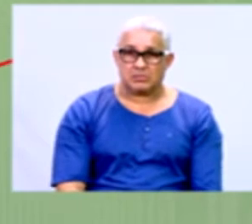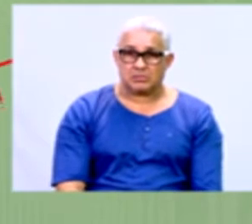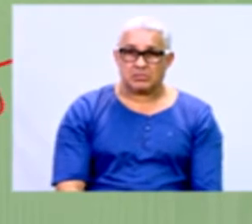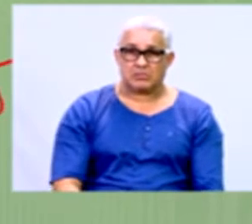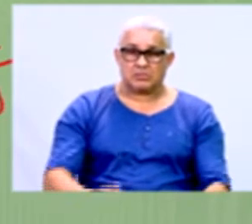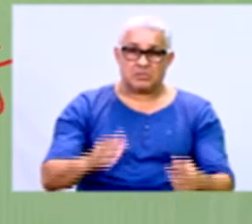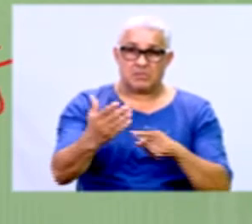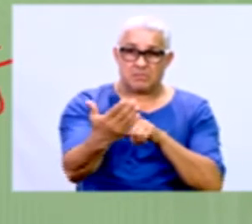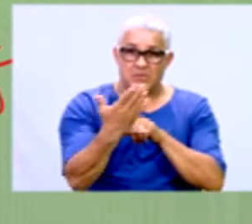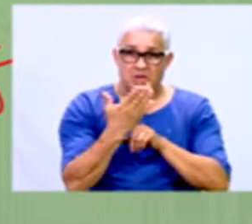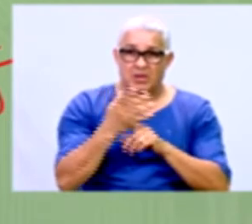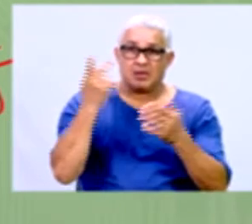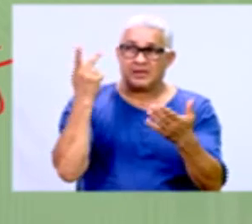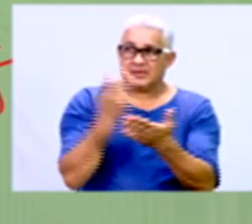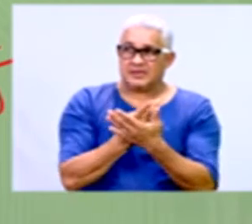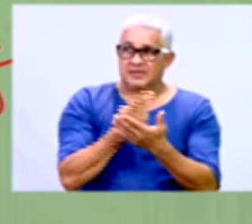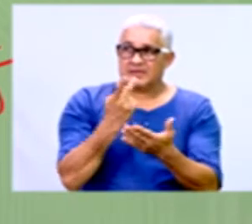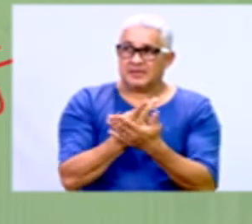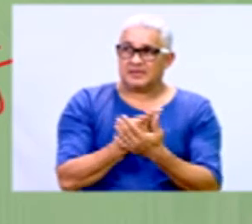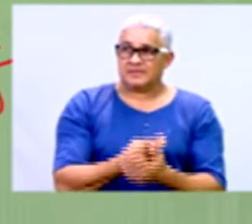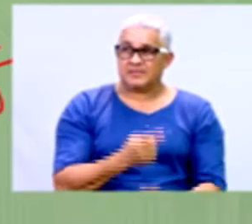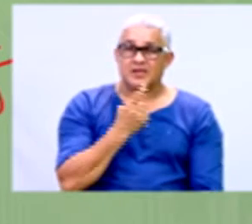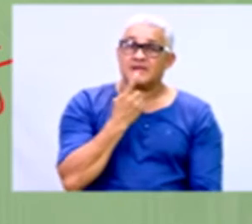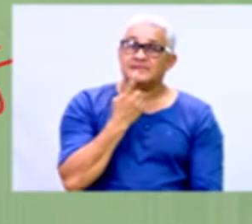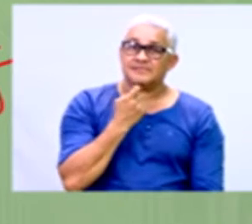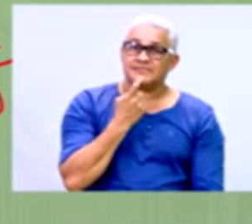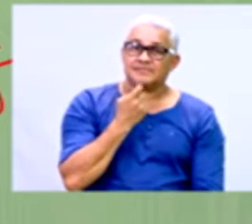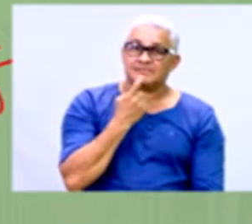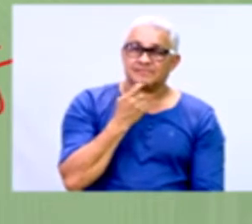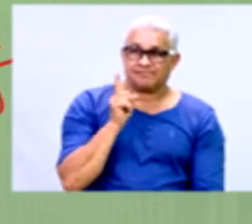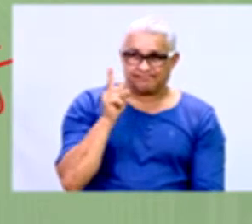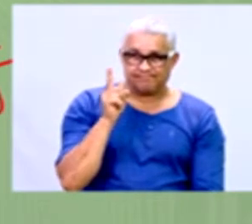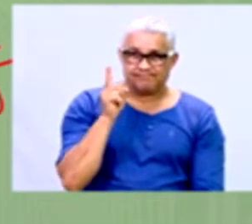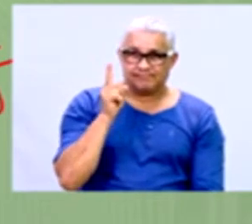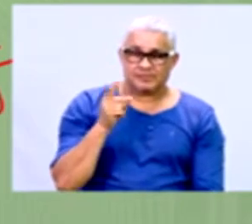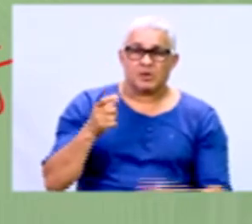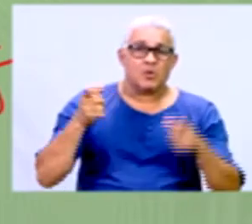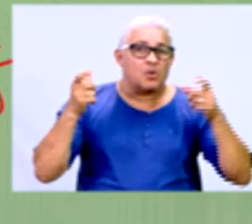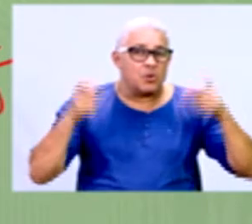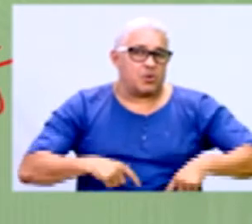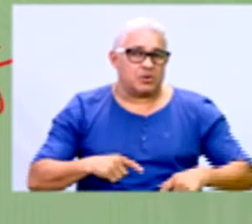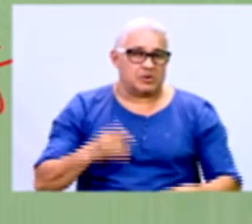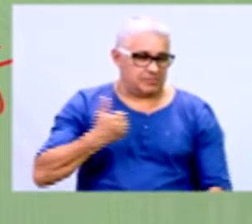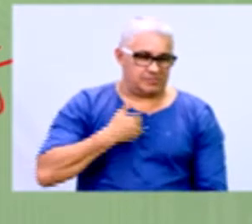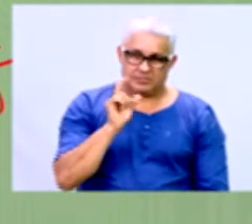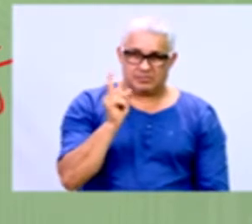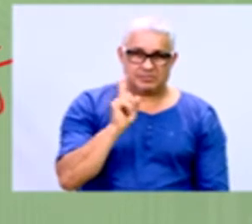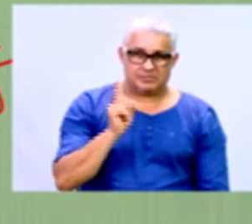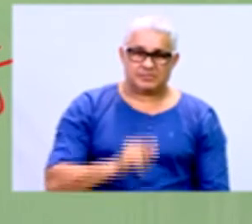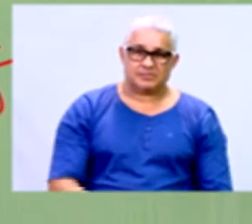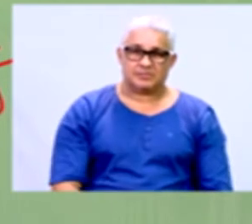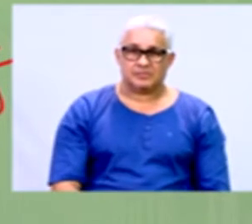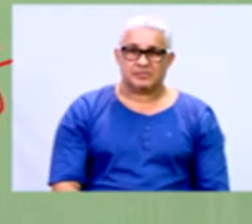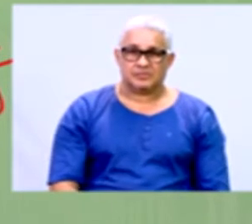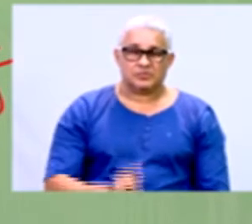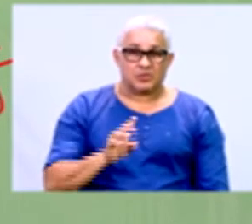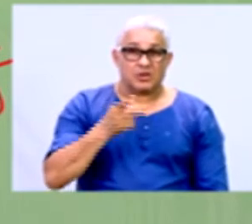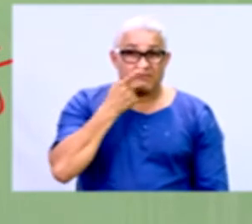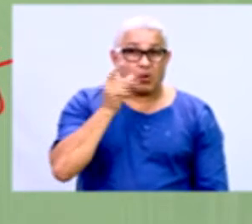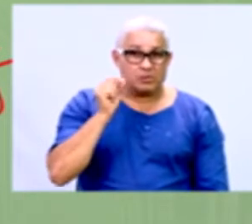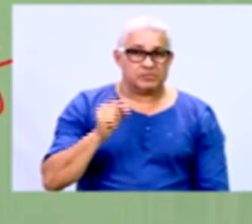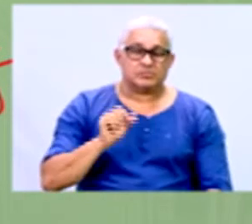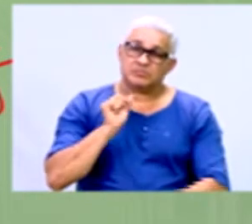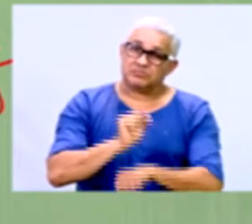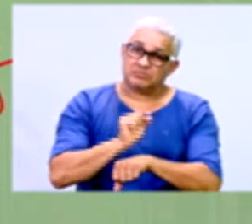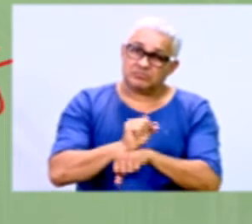emitir um erro aqui, ó, bem bonito pra gente, em vermelho, né? E ele vai falar mais ou menos onde é que está o erro, né? Ele fala aqui que está esperando